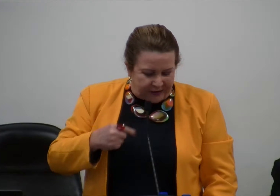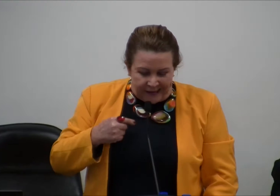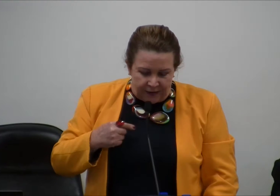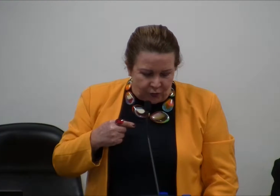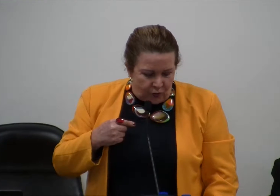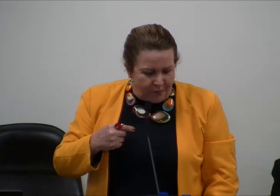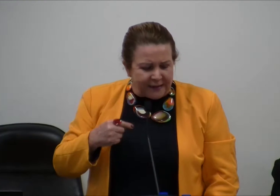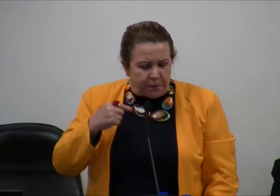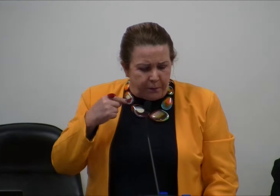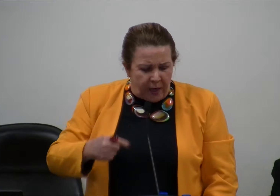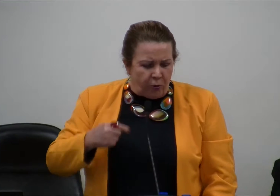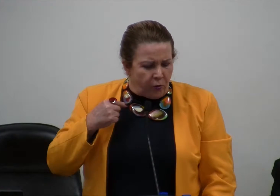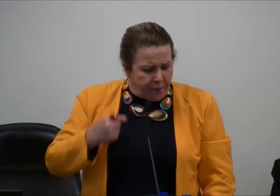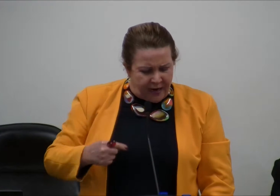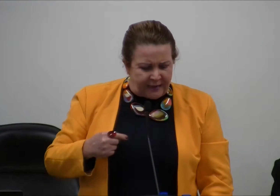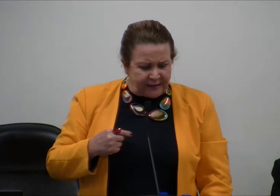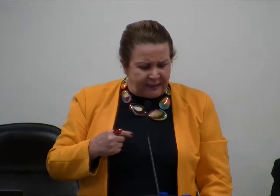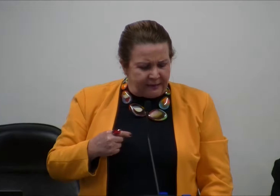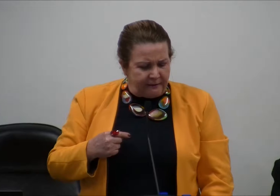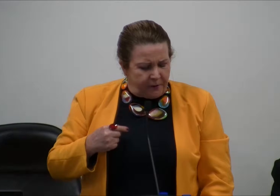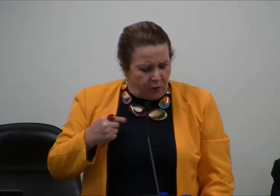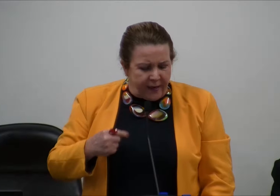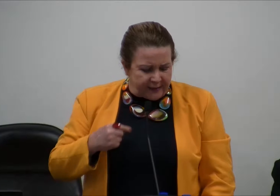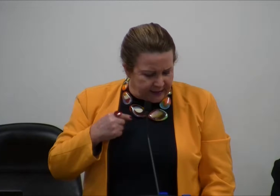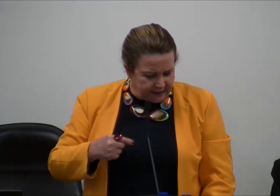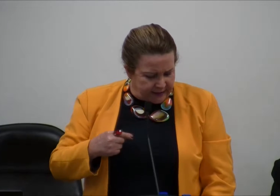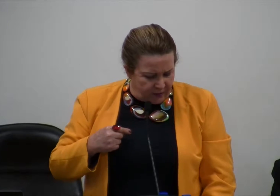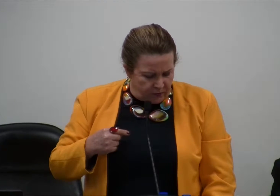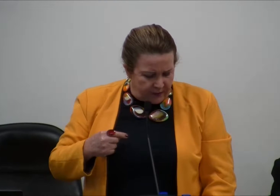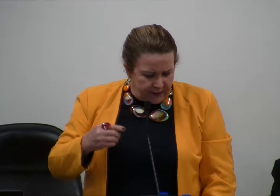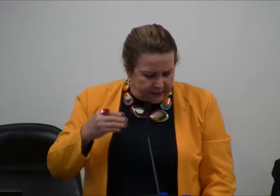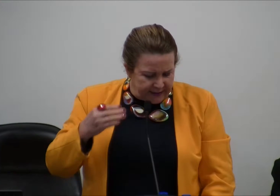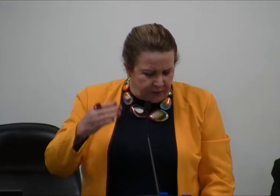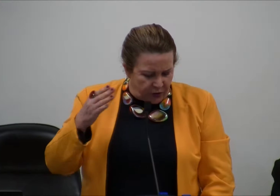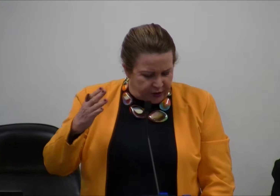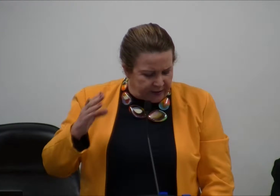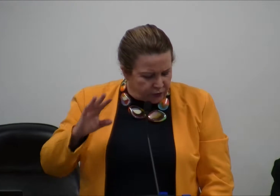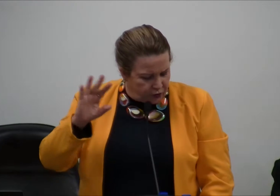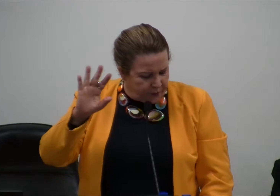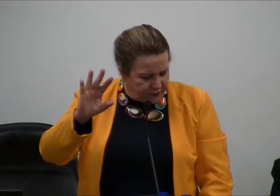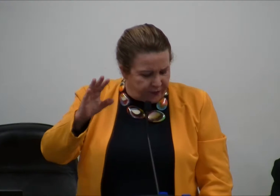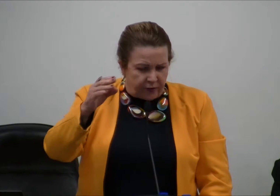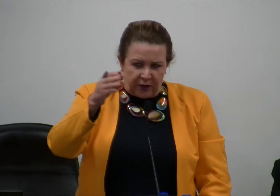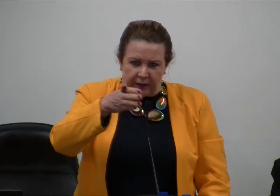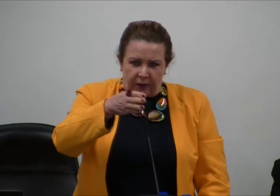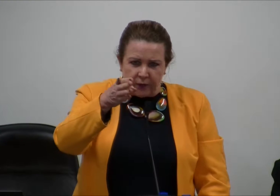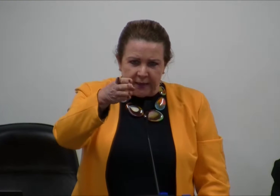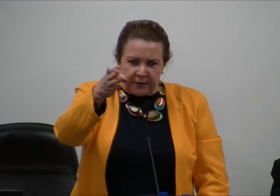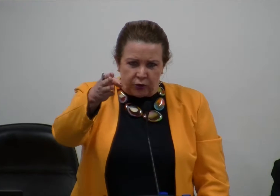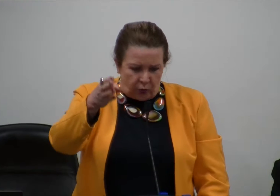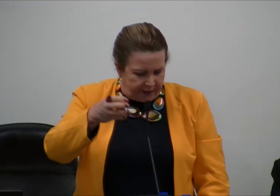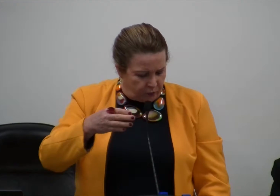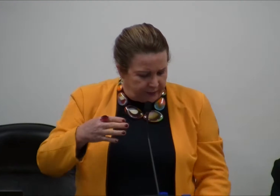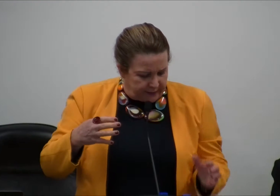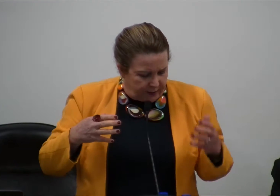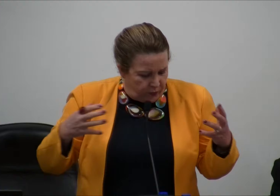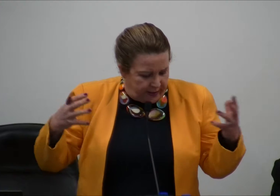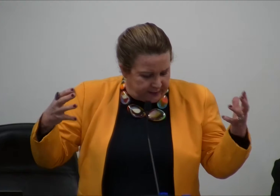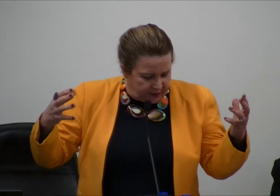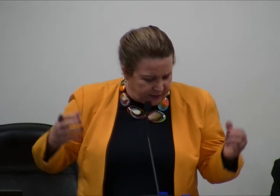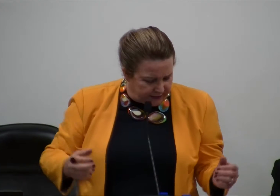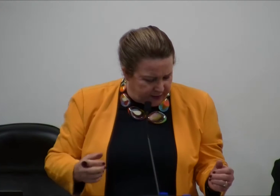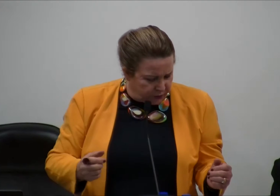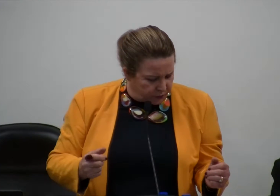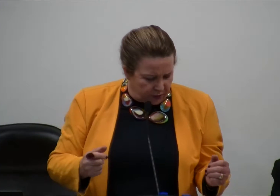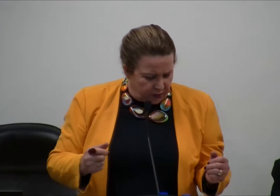Estou votando, mas preocupada com essa questão desse projeto do senhor prefeito, que alguém citou aí com muita